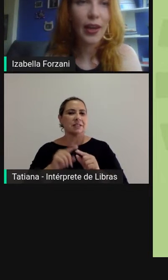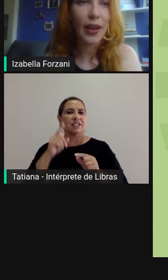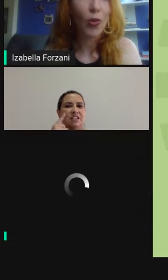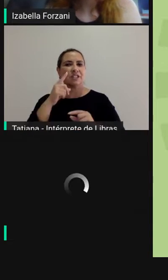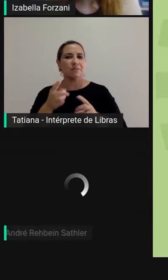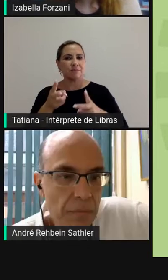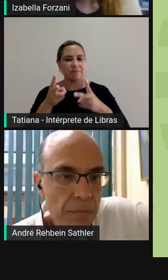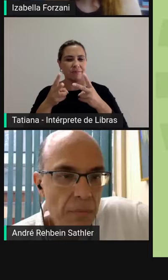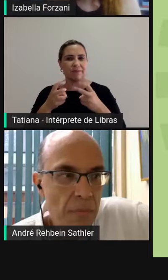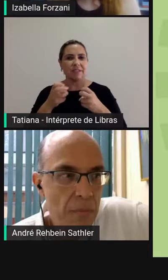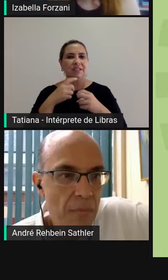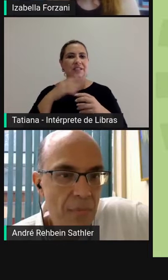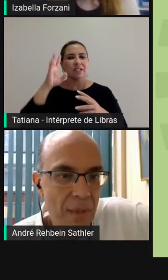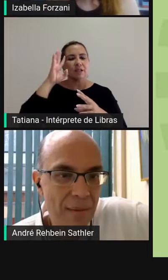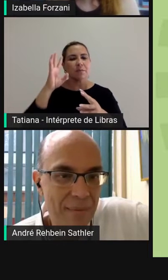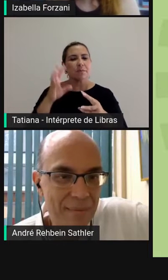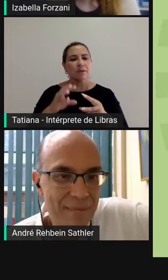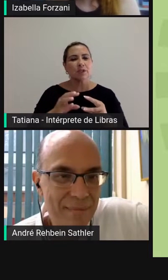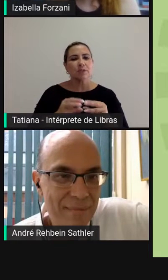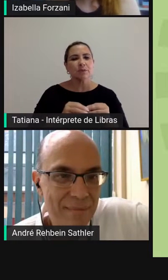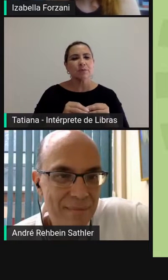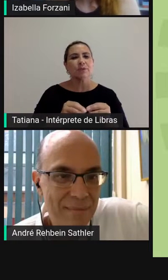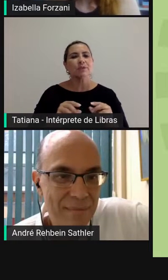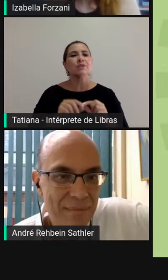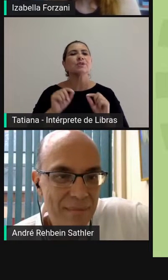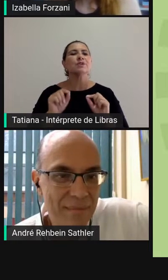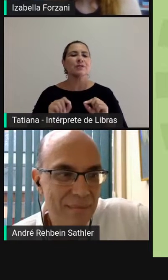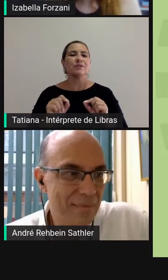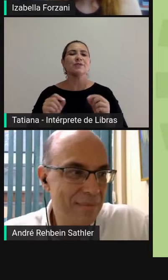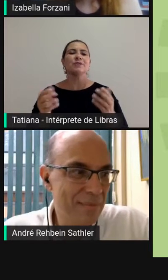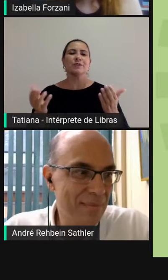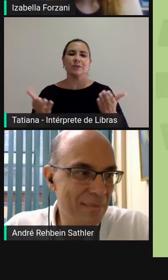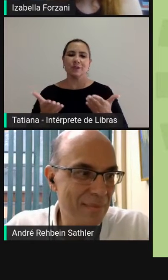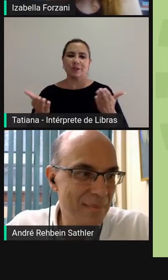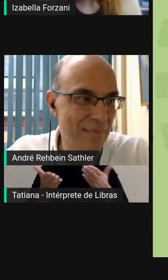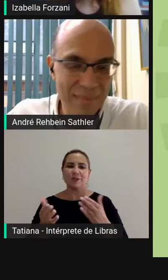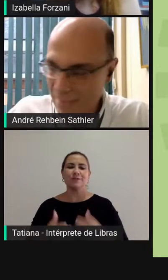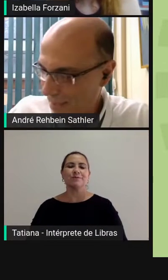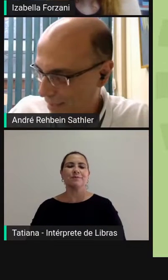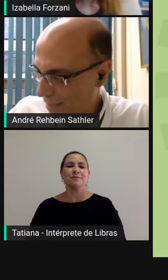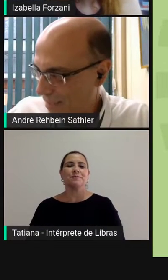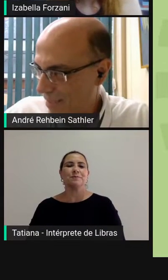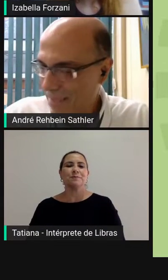gente concluiu, e esse foi o nosso artigo.